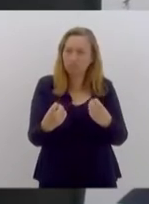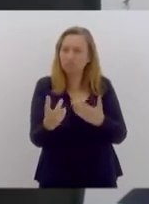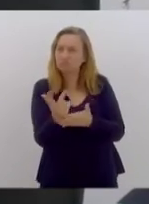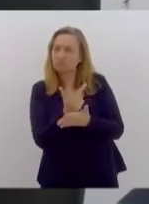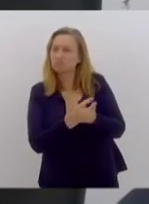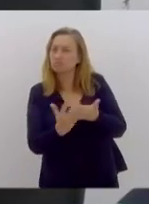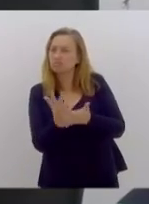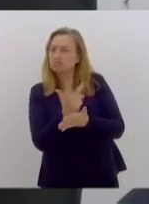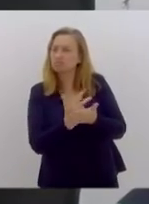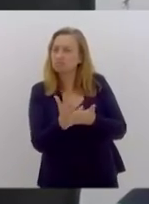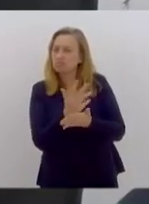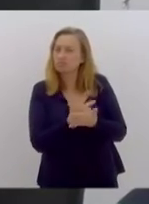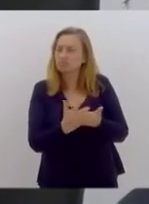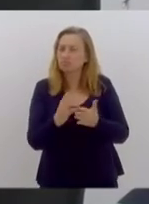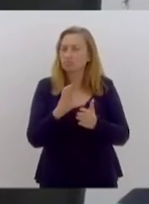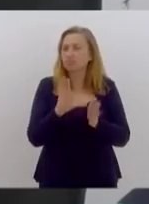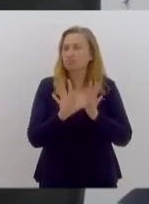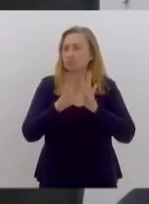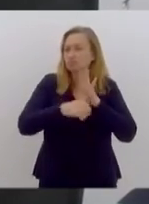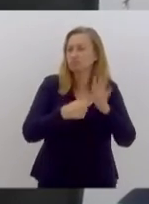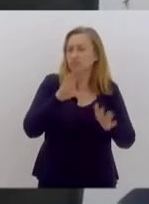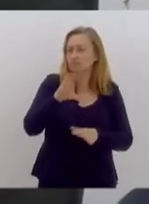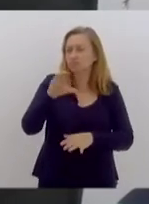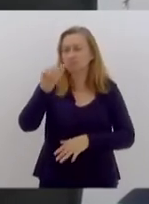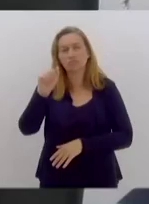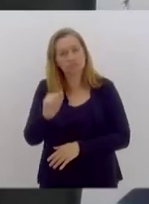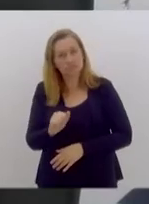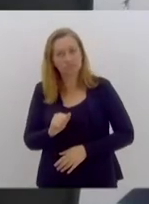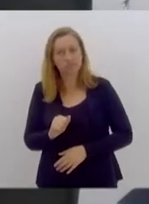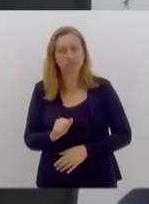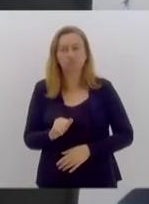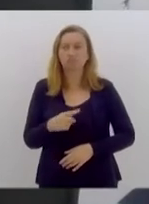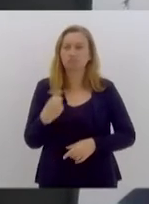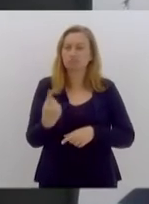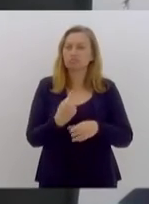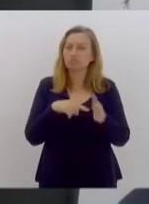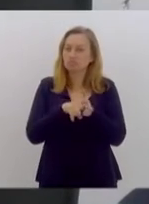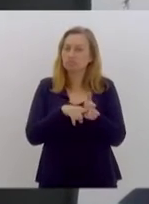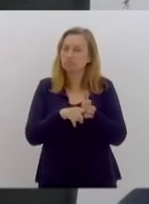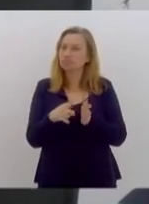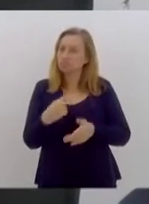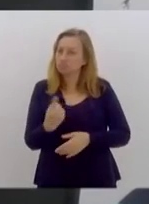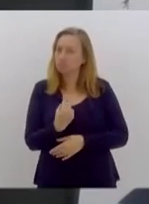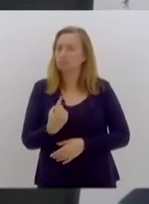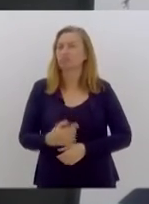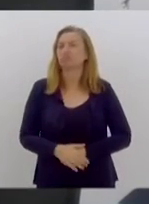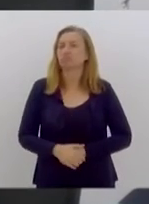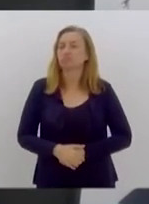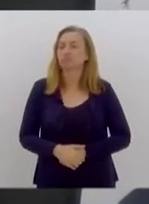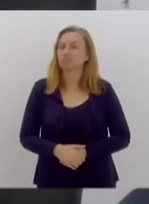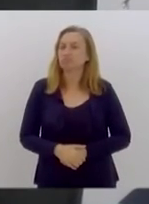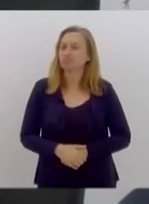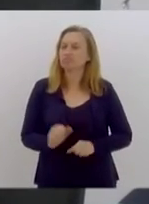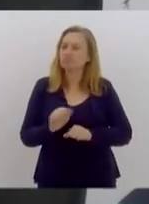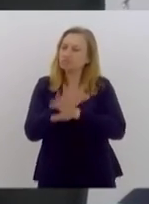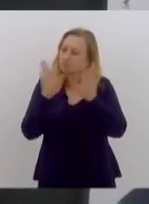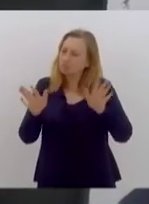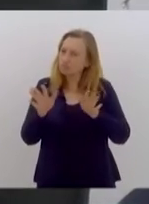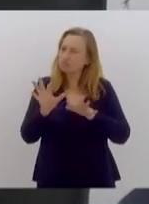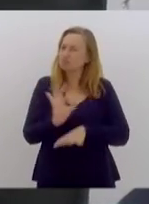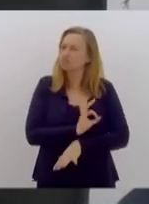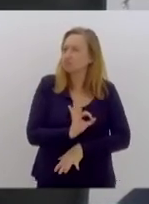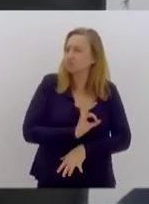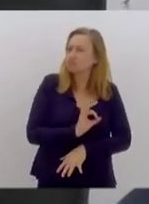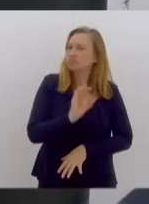dos rumo dos cultos de casa só foi possível através da constatação Nossa das nossas vistorias que nós colocamos Claro tanto para